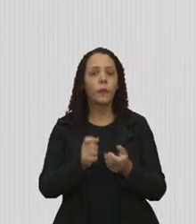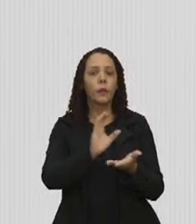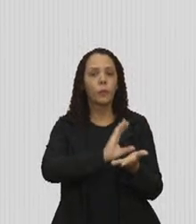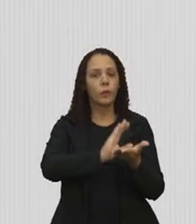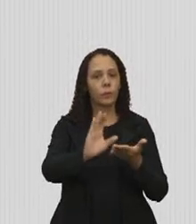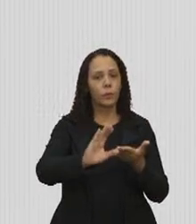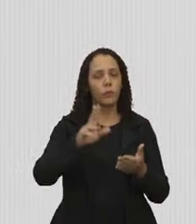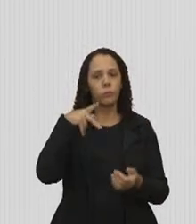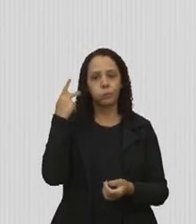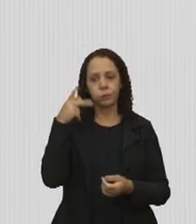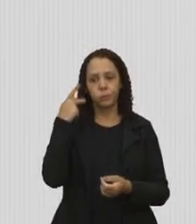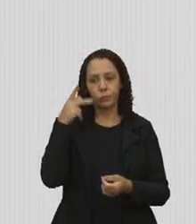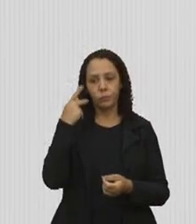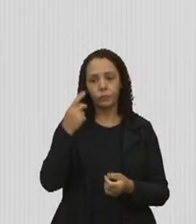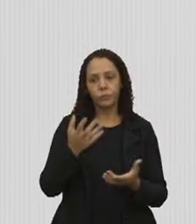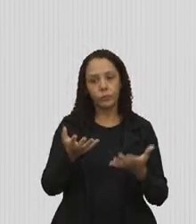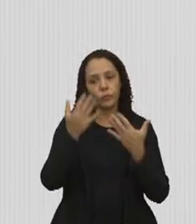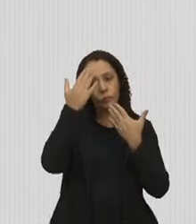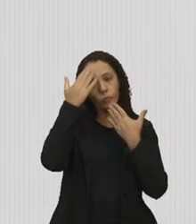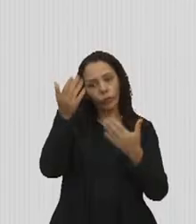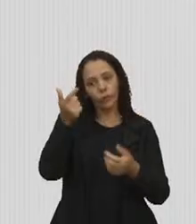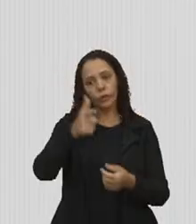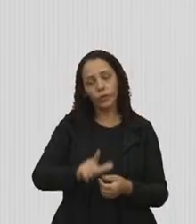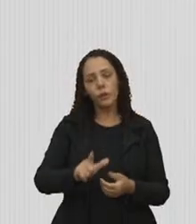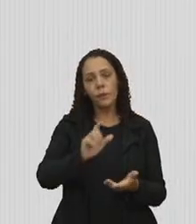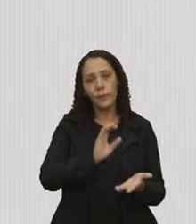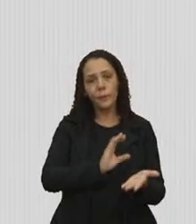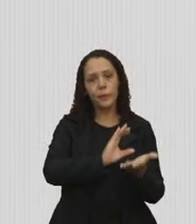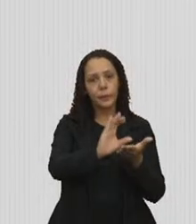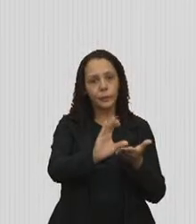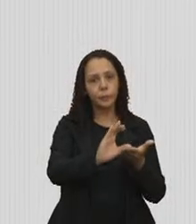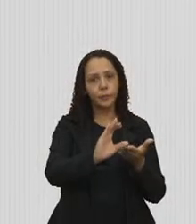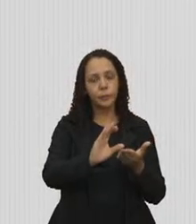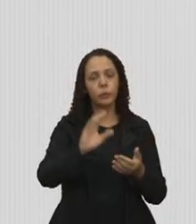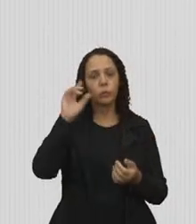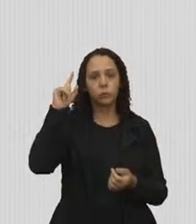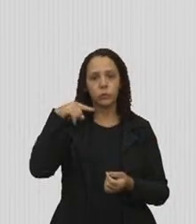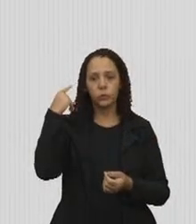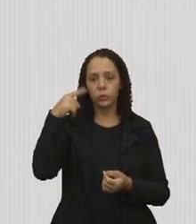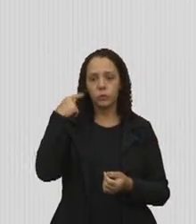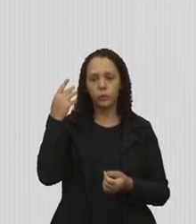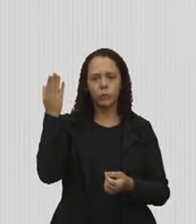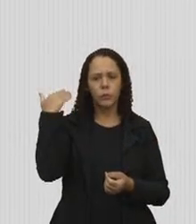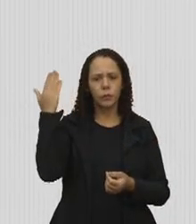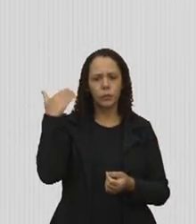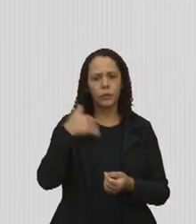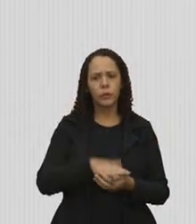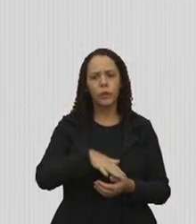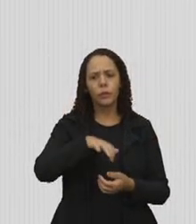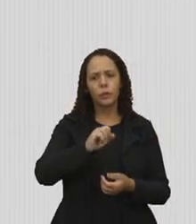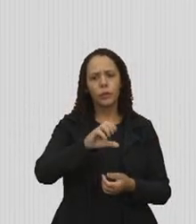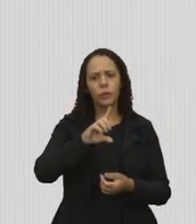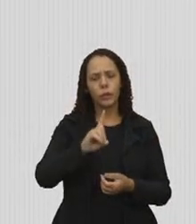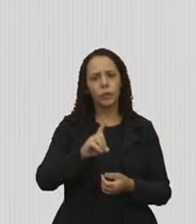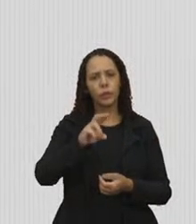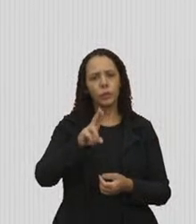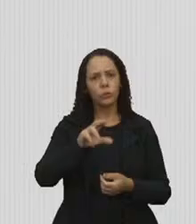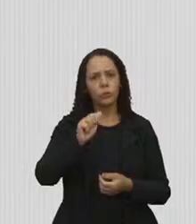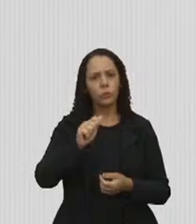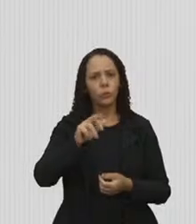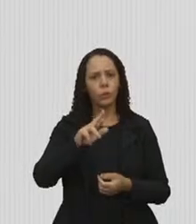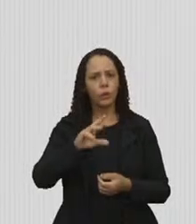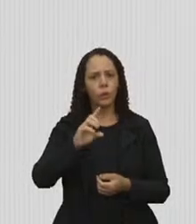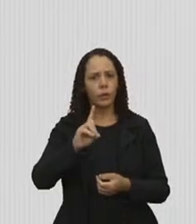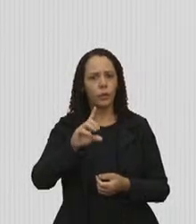parlamentares, né? Então, eu queria agradecer mais uma vez as emendas dos deputados, na época, Eduardo Cury, era deputado, mandou recurso